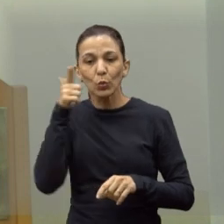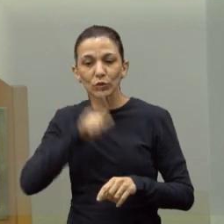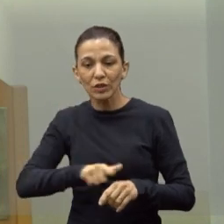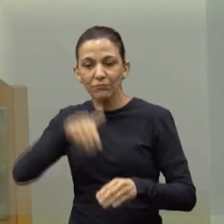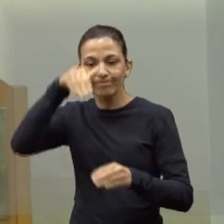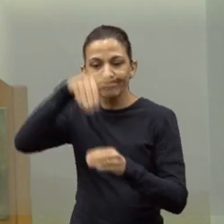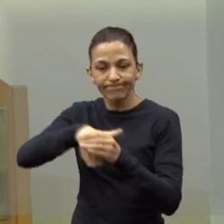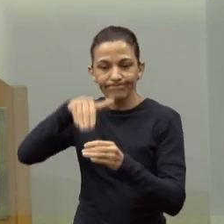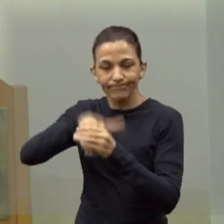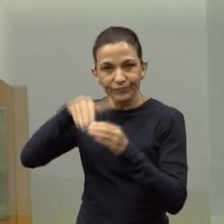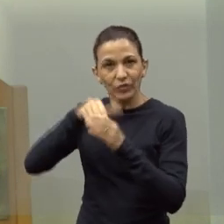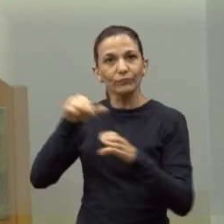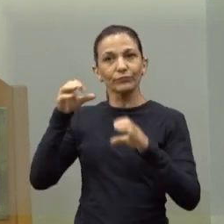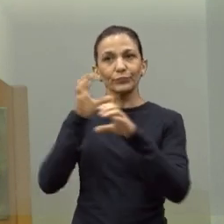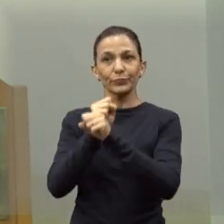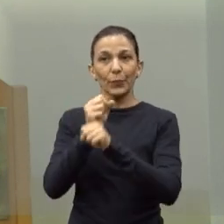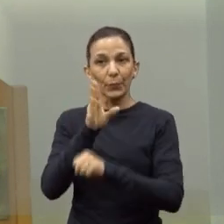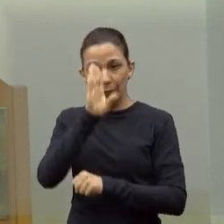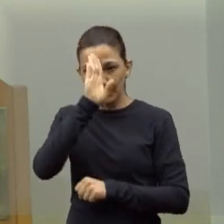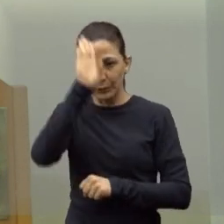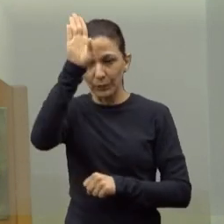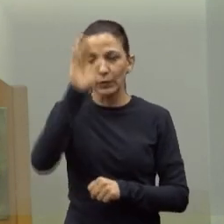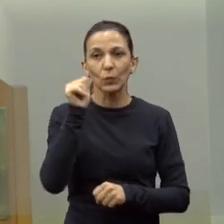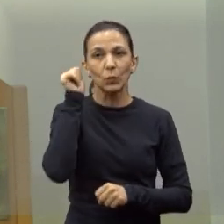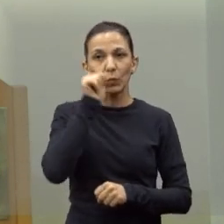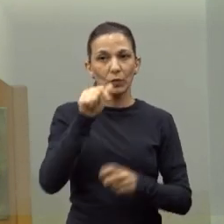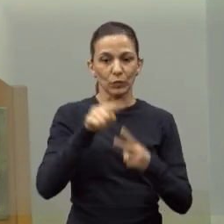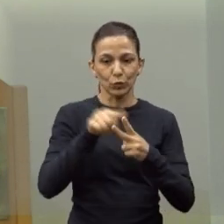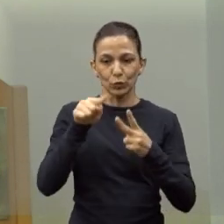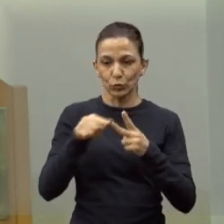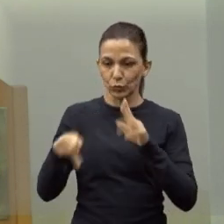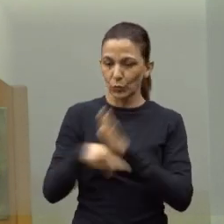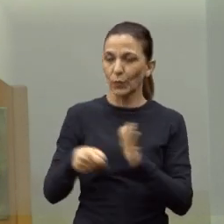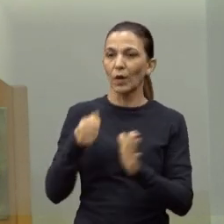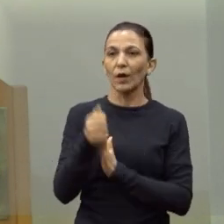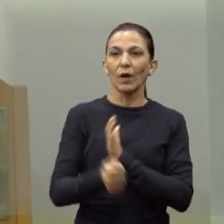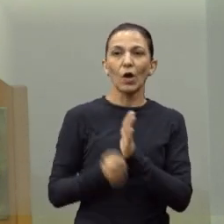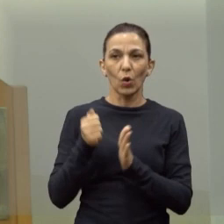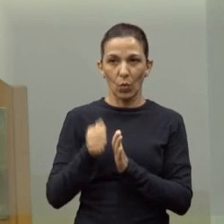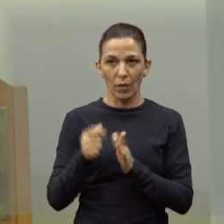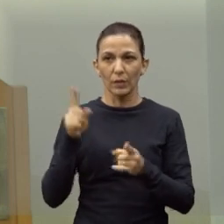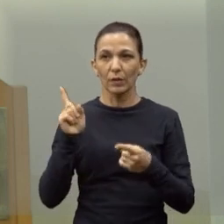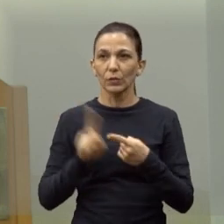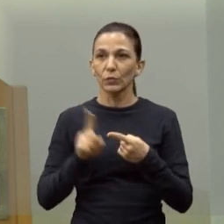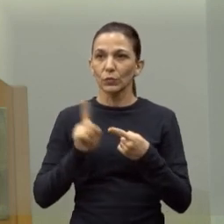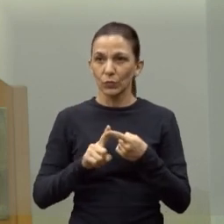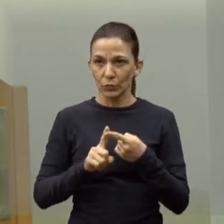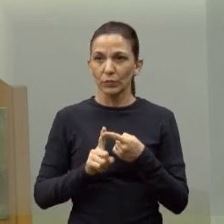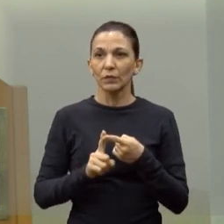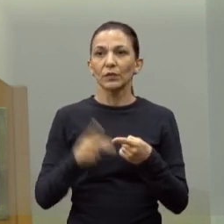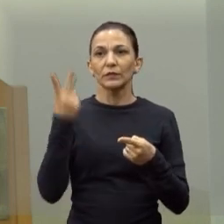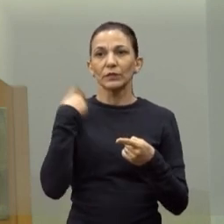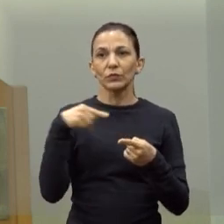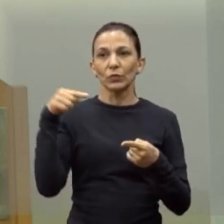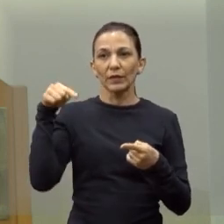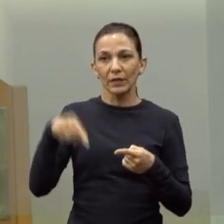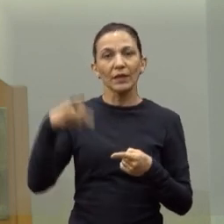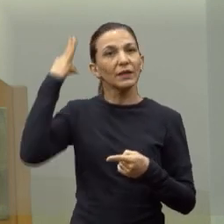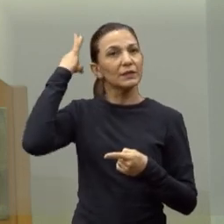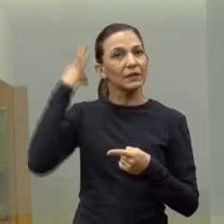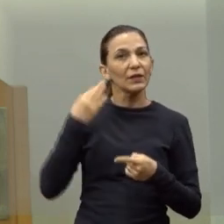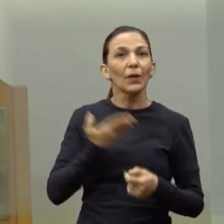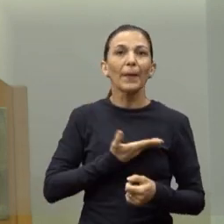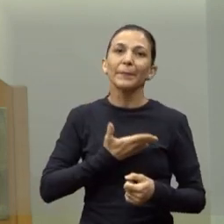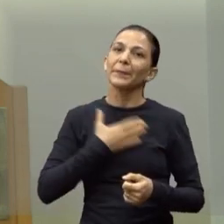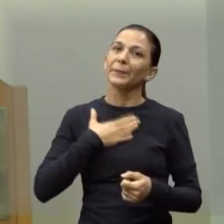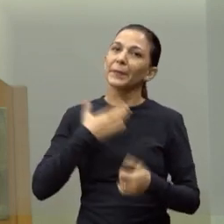Principalmente as mulheres né as duas mulheres de Araraquara uma vereadora aqui conosco que a Tainara